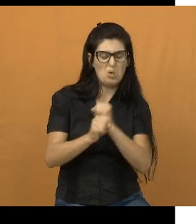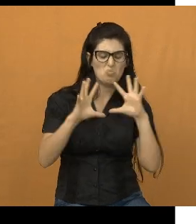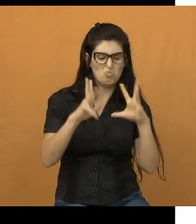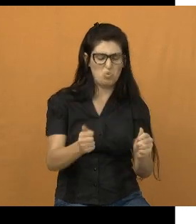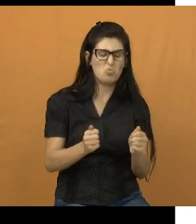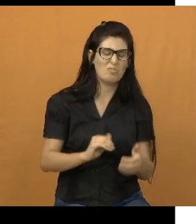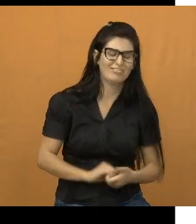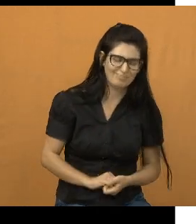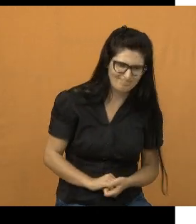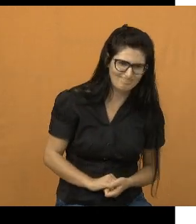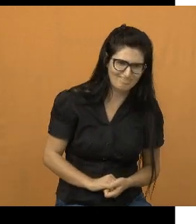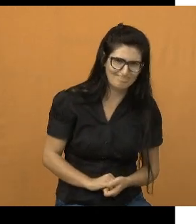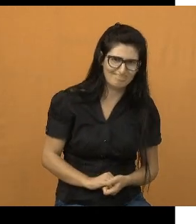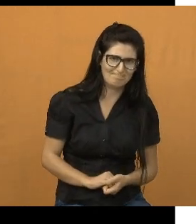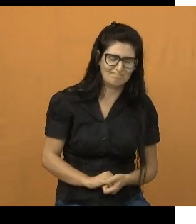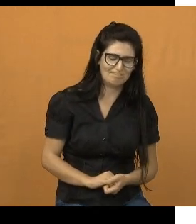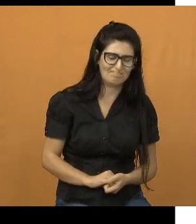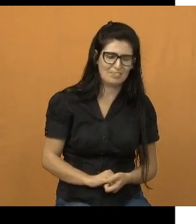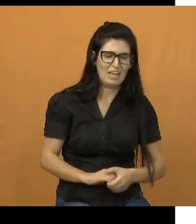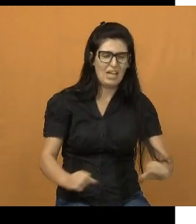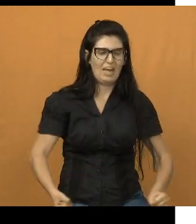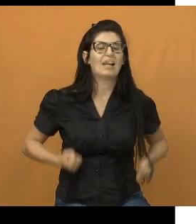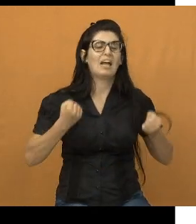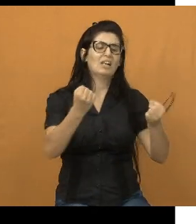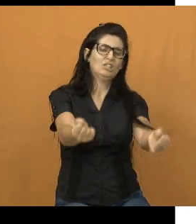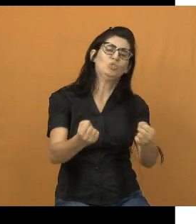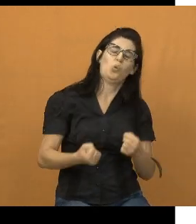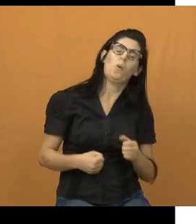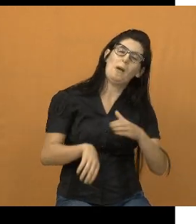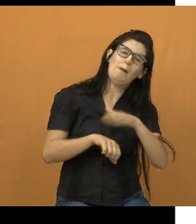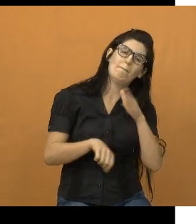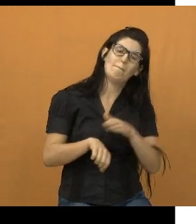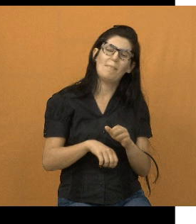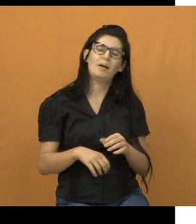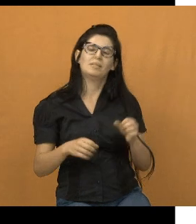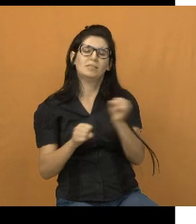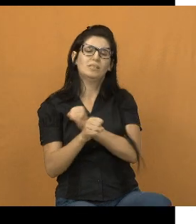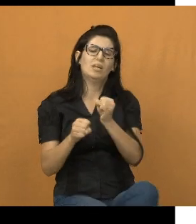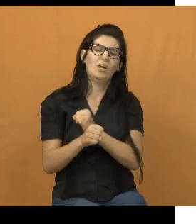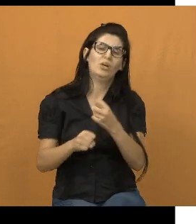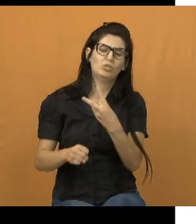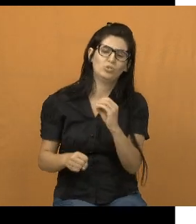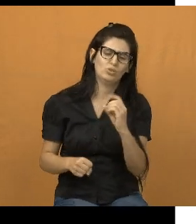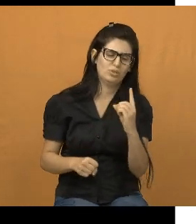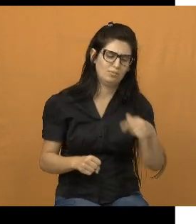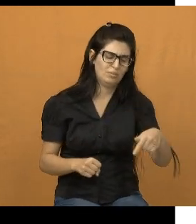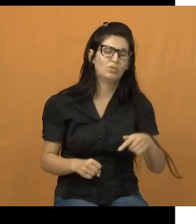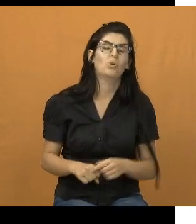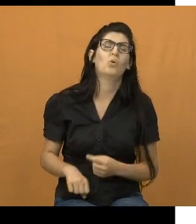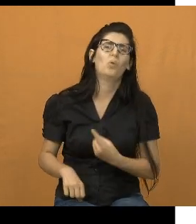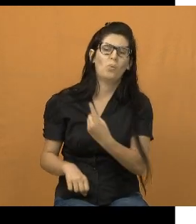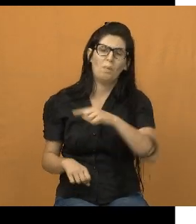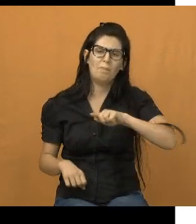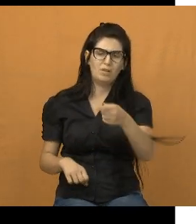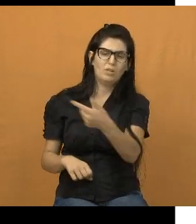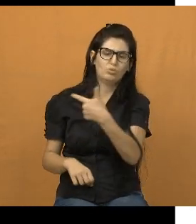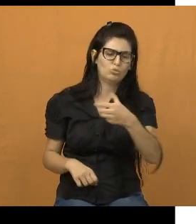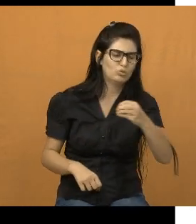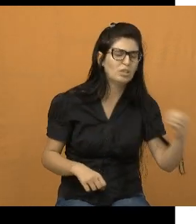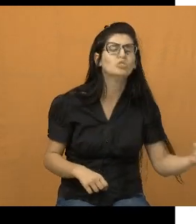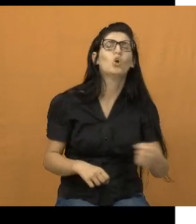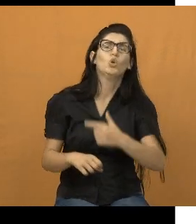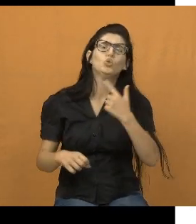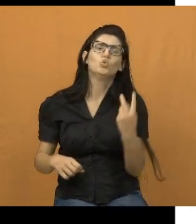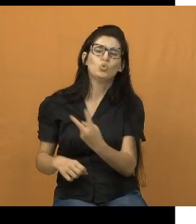Os recursos vinculados, nós gastamos a mais em 2017 1.200.000, no segundo quadrimestre